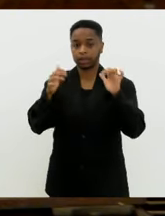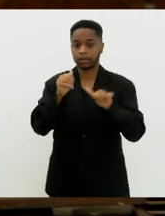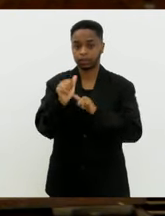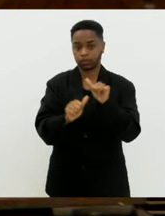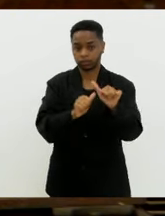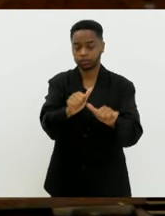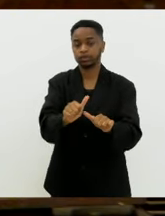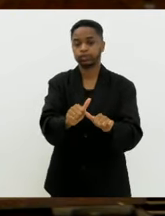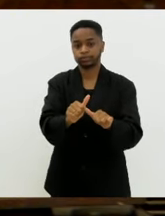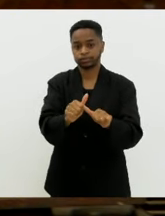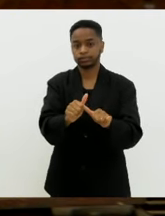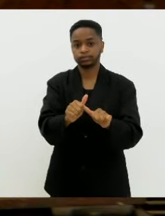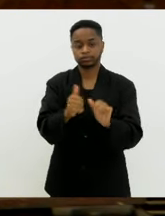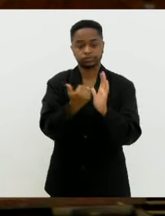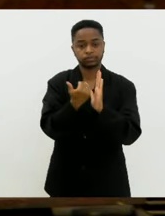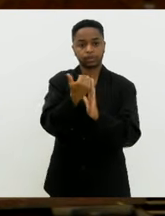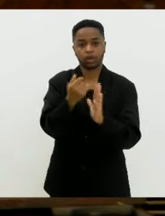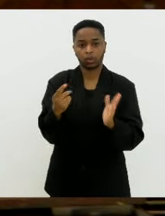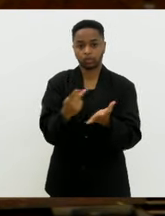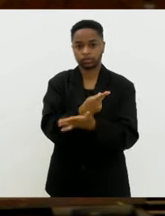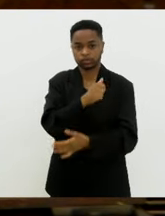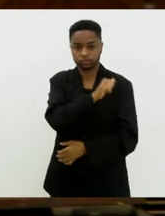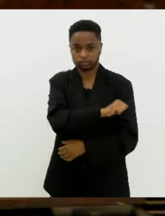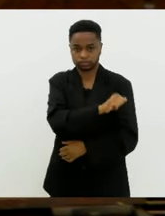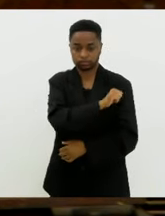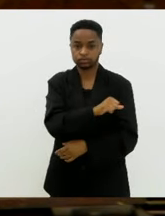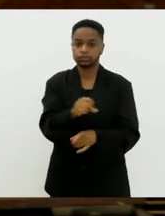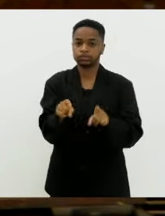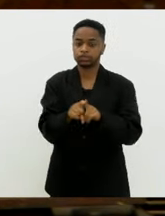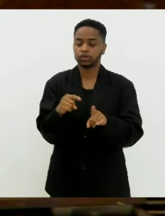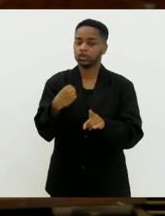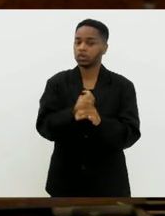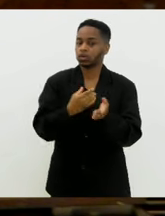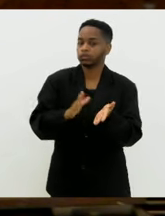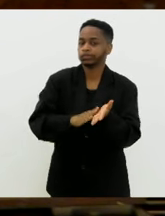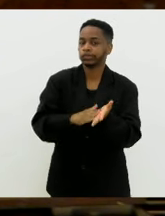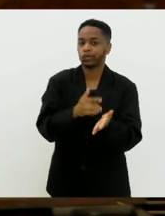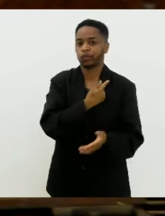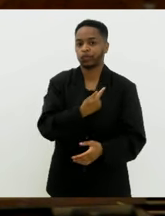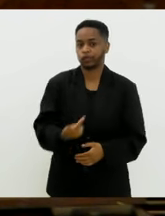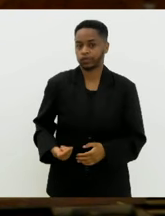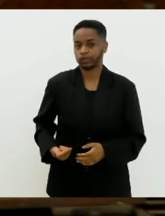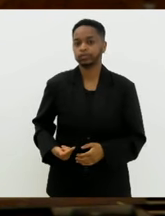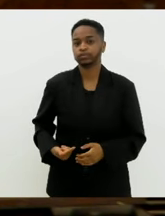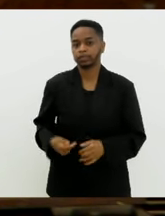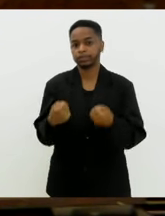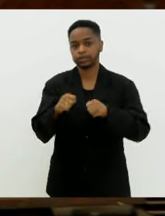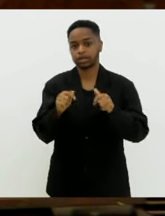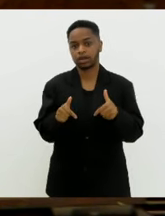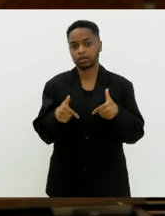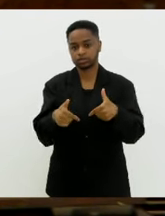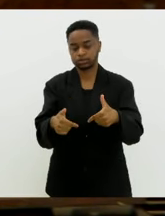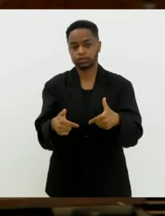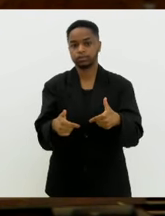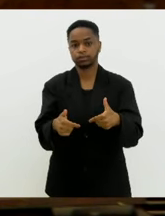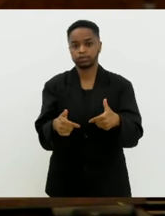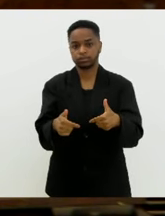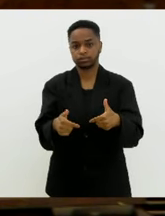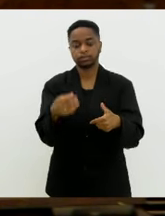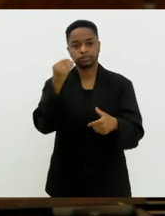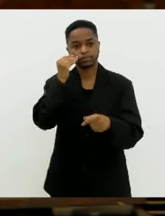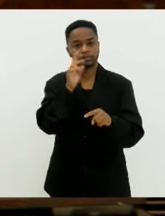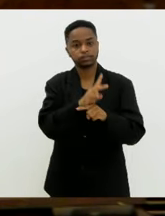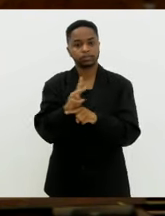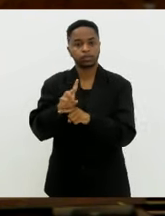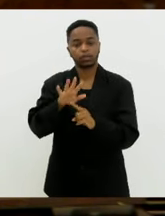tão intensa no estado do Rio de Janeiro, a gente vai cobrar do governo ações, tanto para preservar o meio